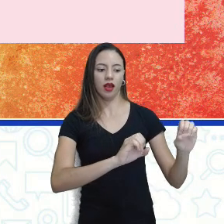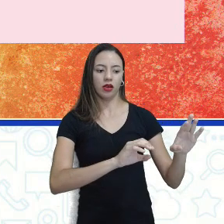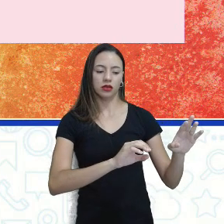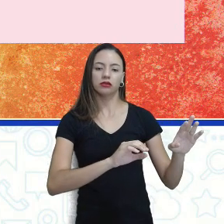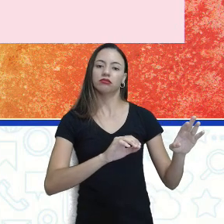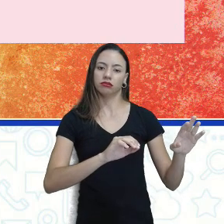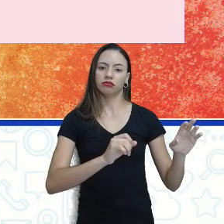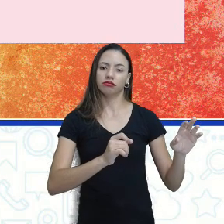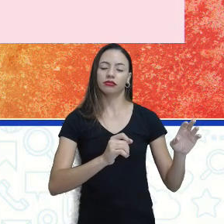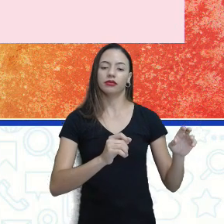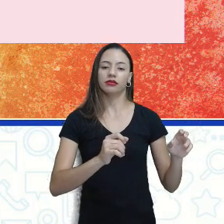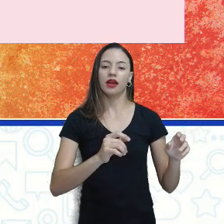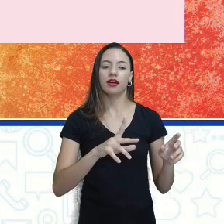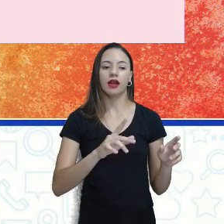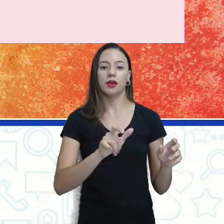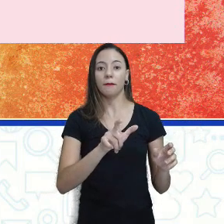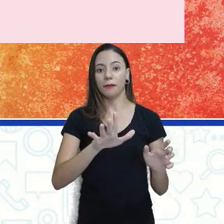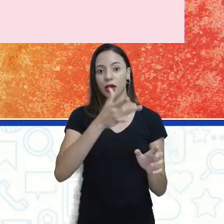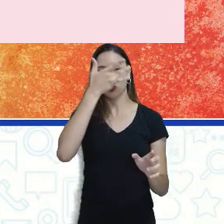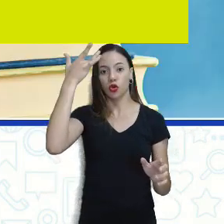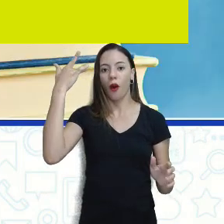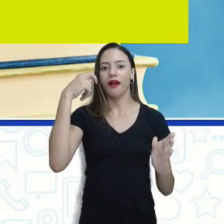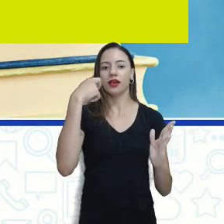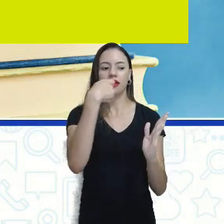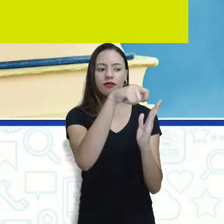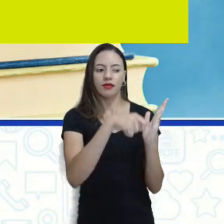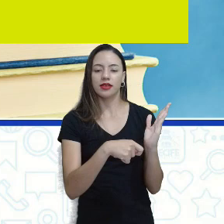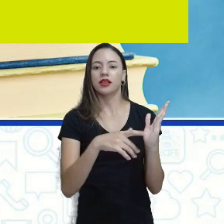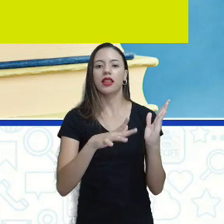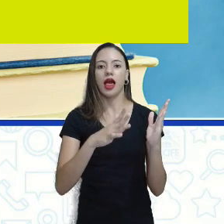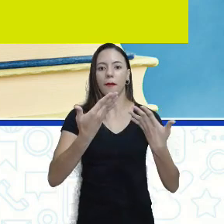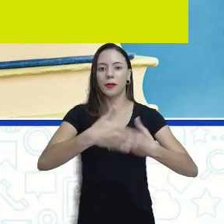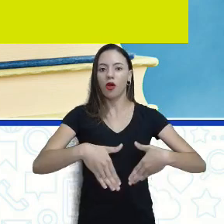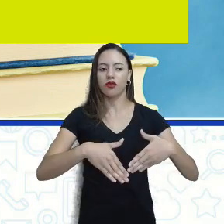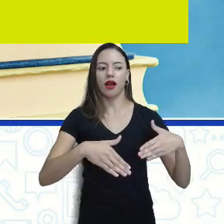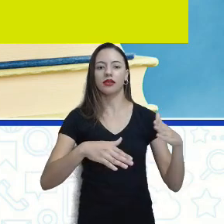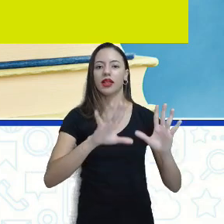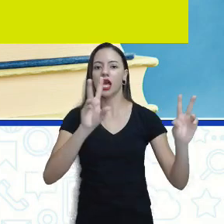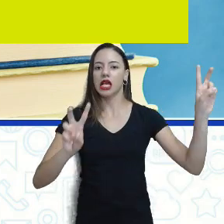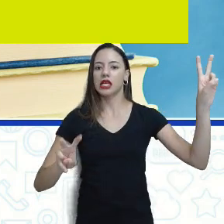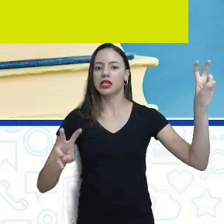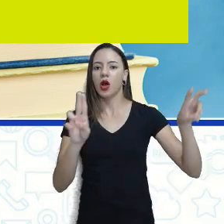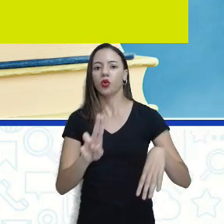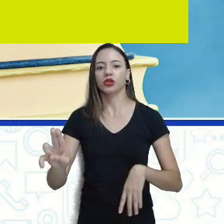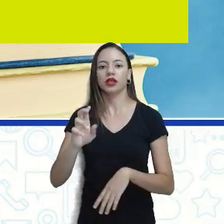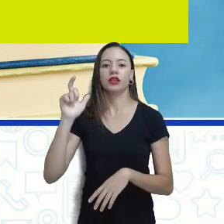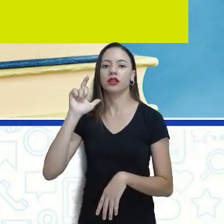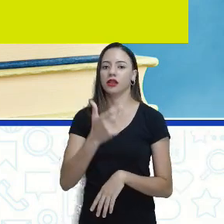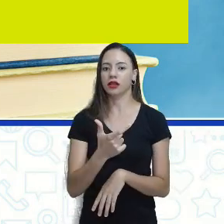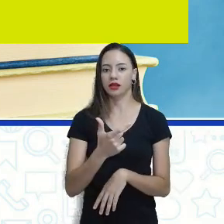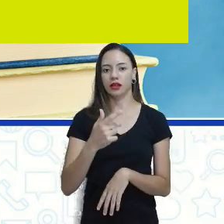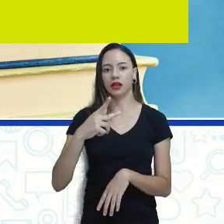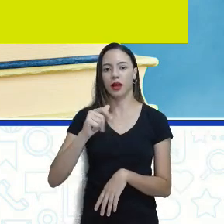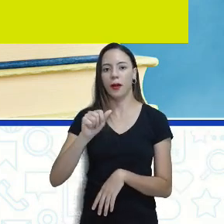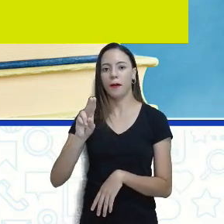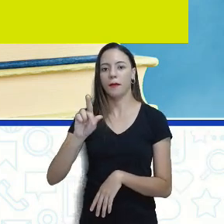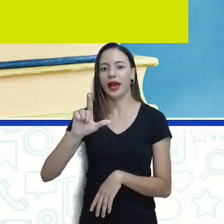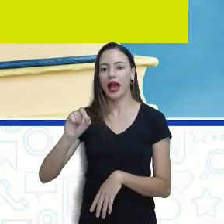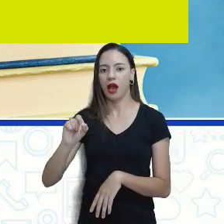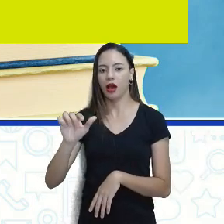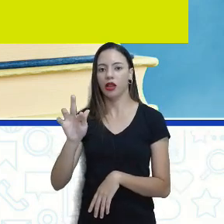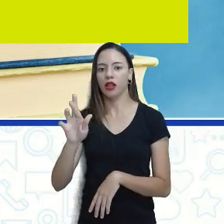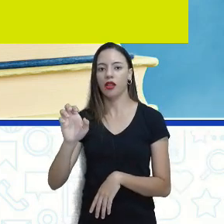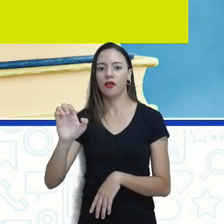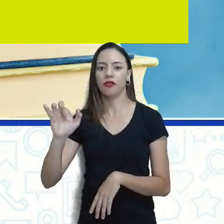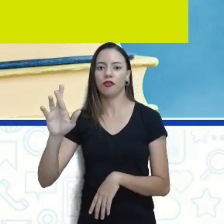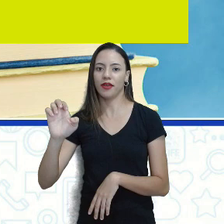citação de Paulo Freire, por exemplo, né? E além de enriquecer e embasar seu ponto de vista na hora de